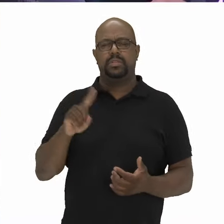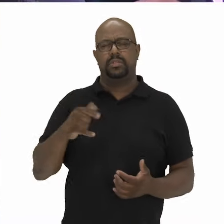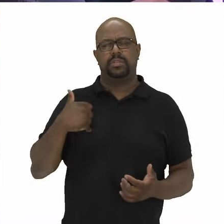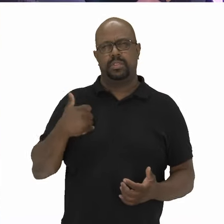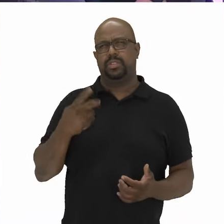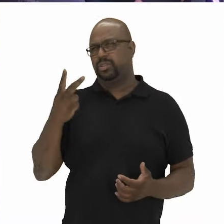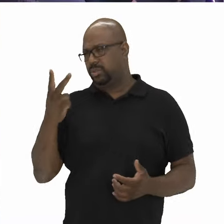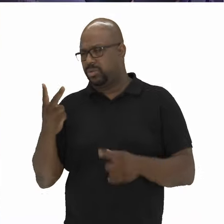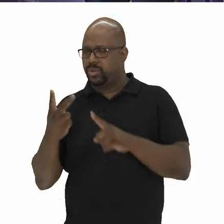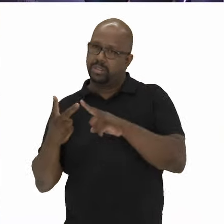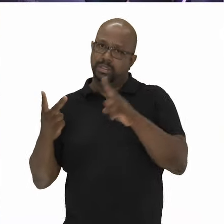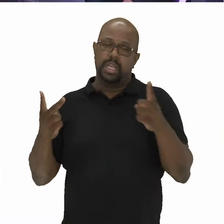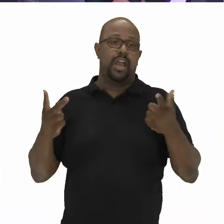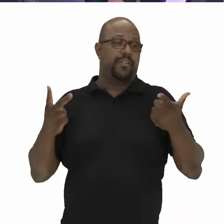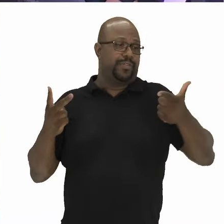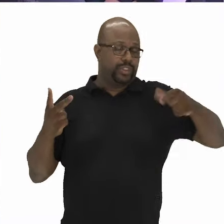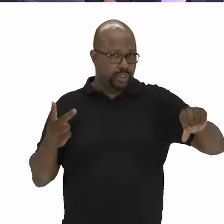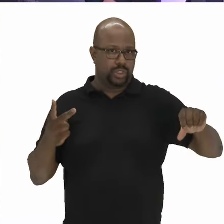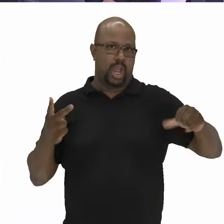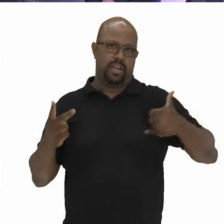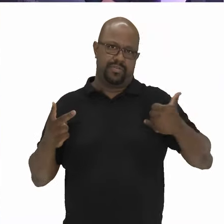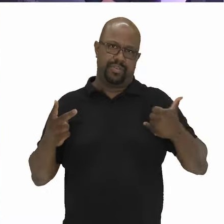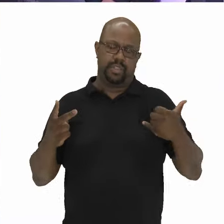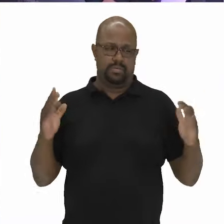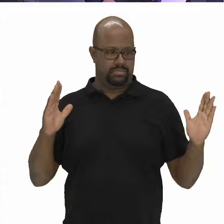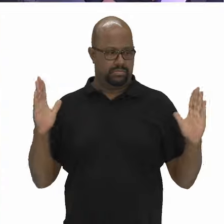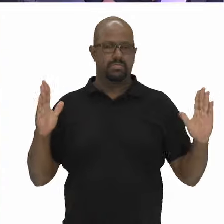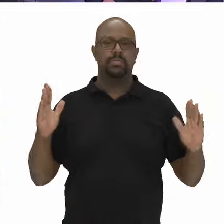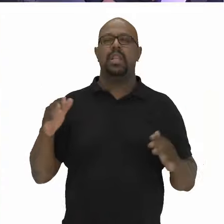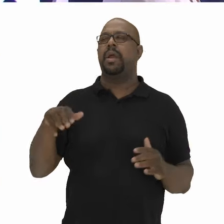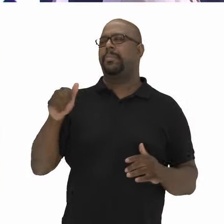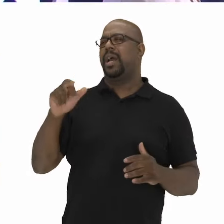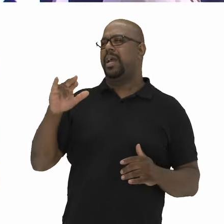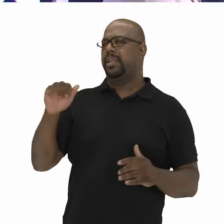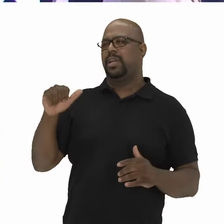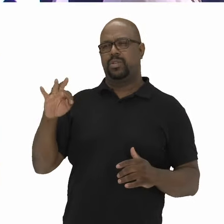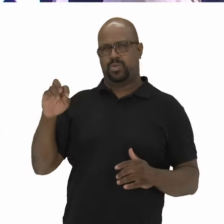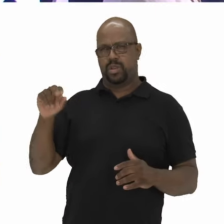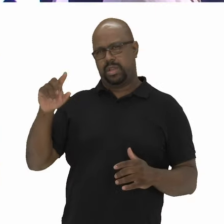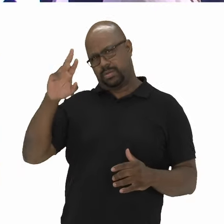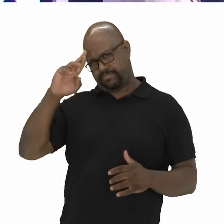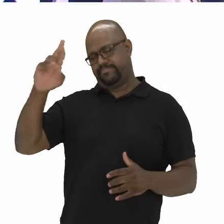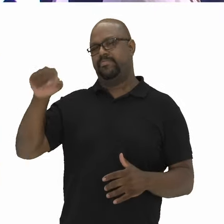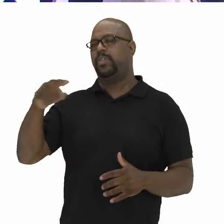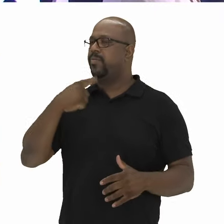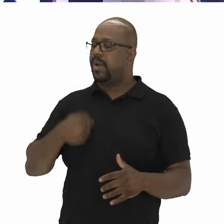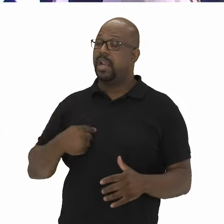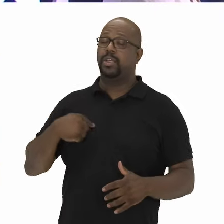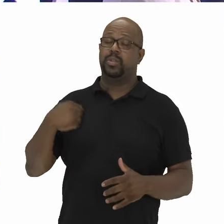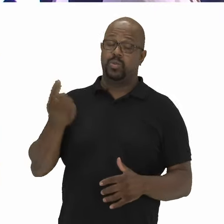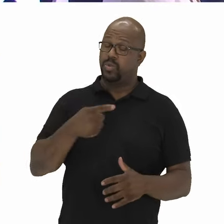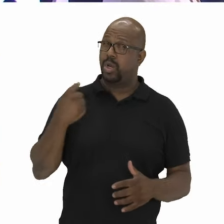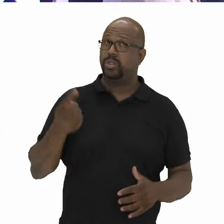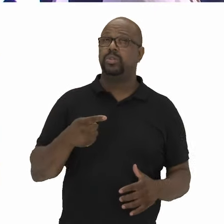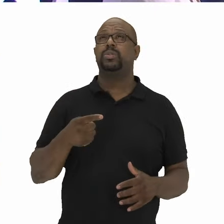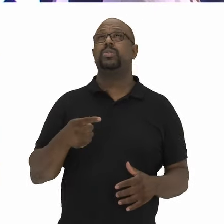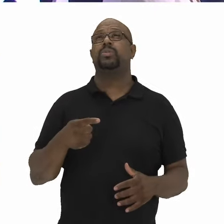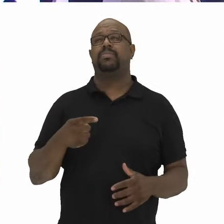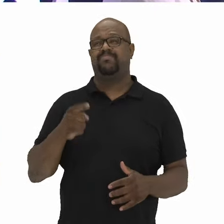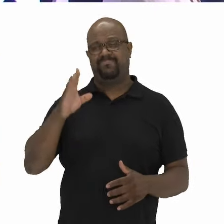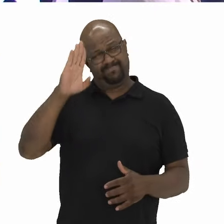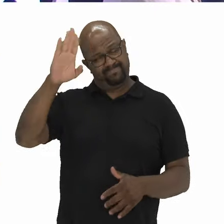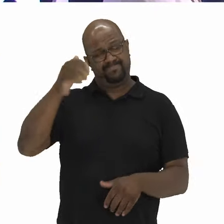vamos de 2 a 29 anos lá né Nós eh a Maria Antônia ela sempre diz que o nosso digamos o